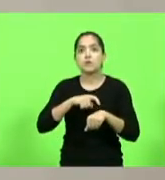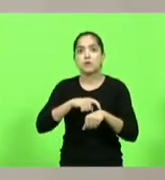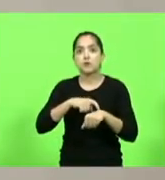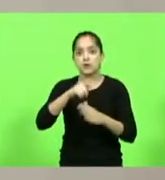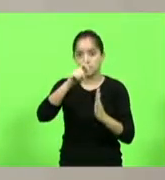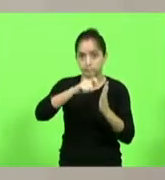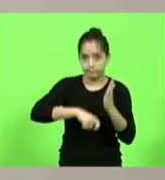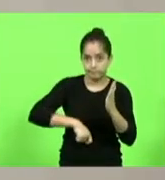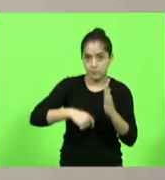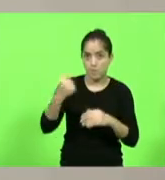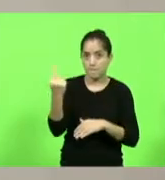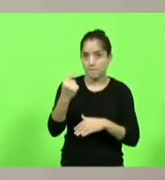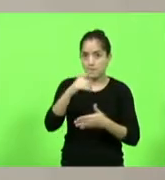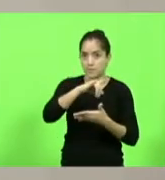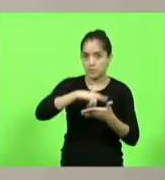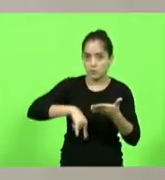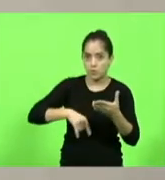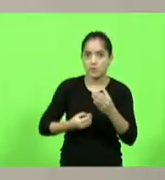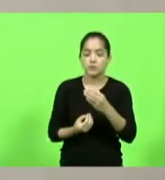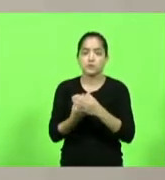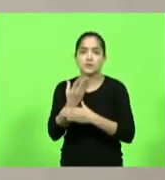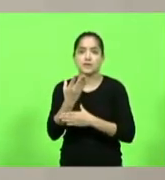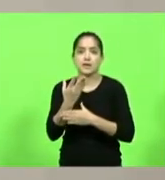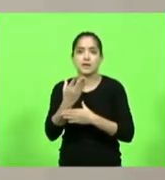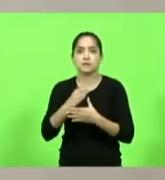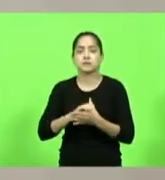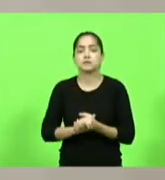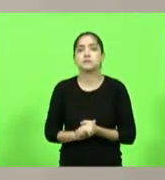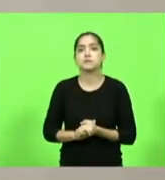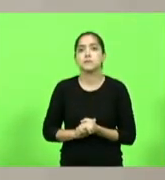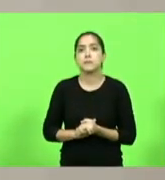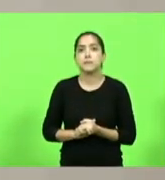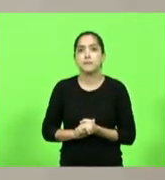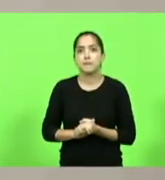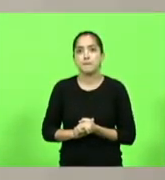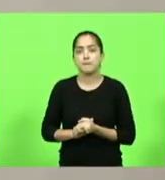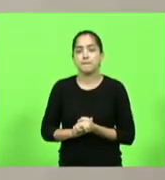do primeiro documento gerado pela plataforma ora lançada.